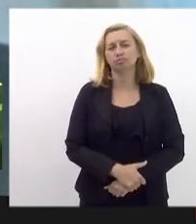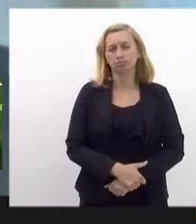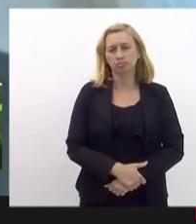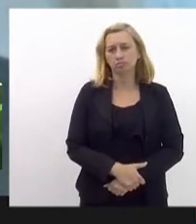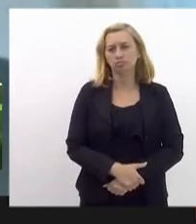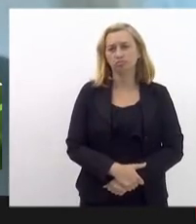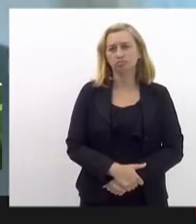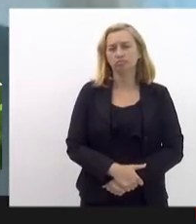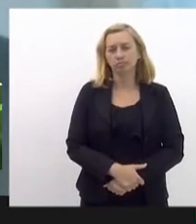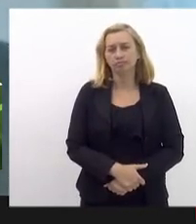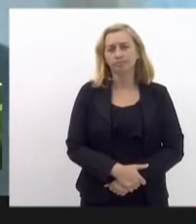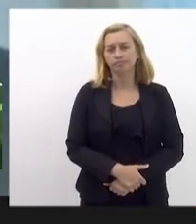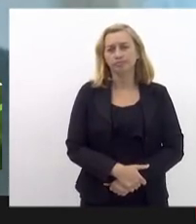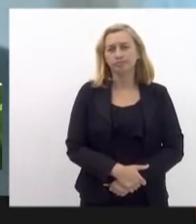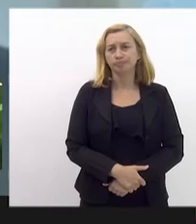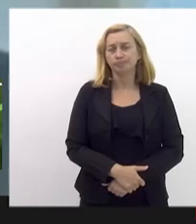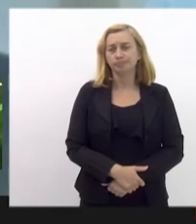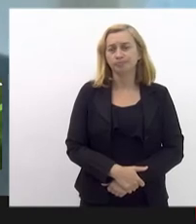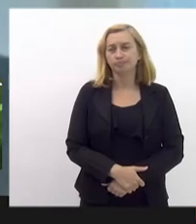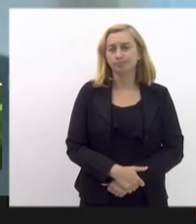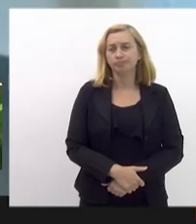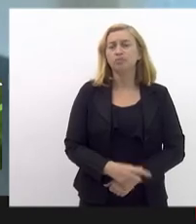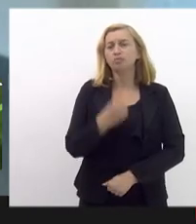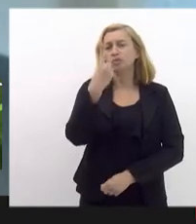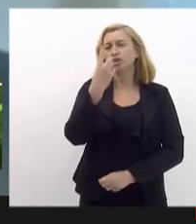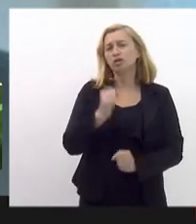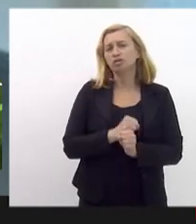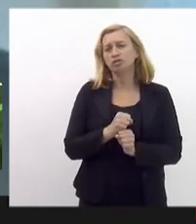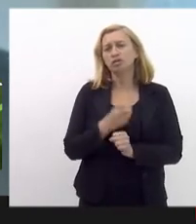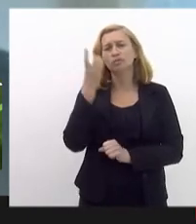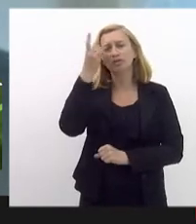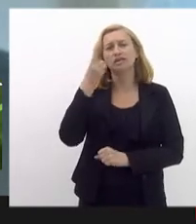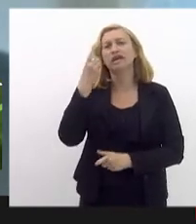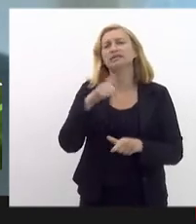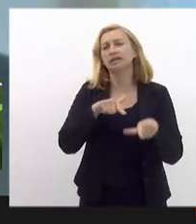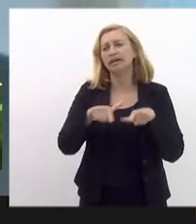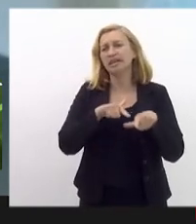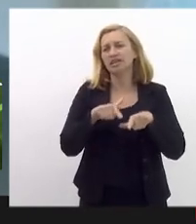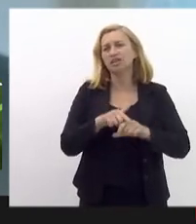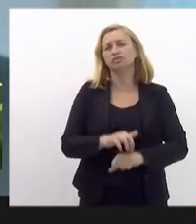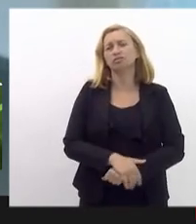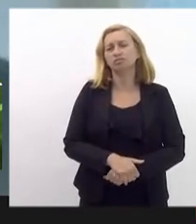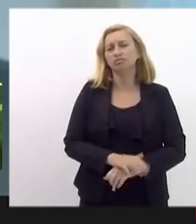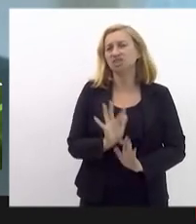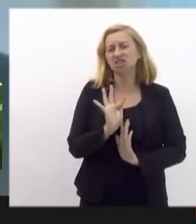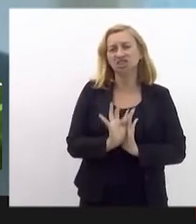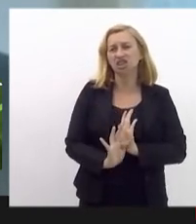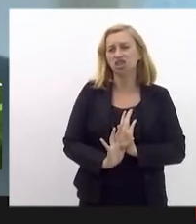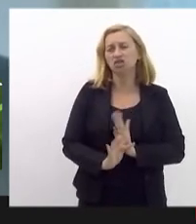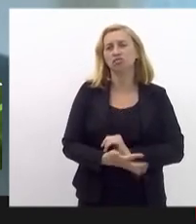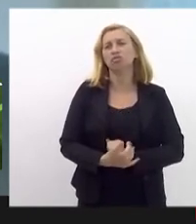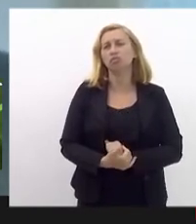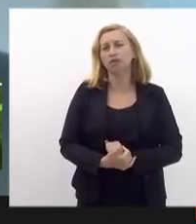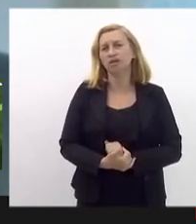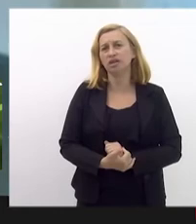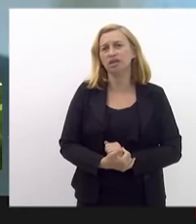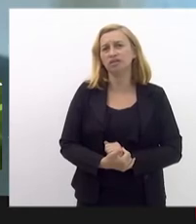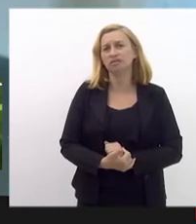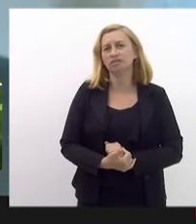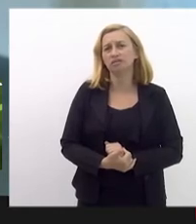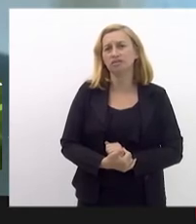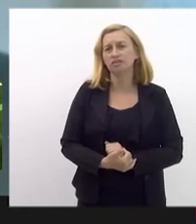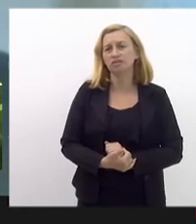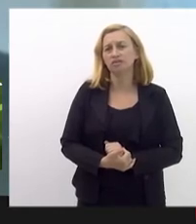Deputado, nós estamos há praticamente um ano trabalhando nesse texto, né? É como